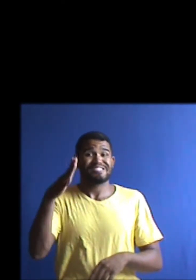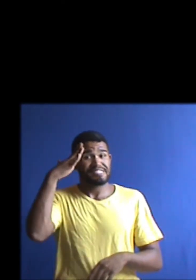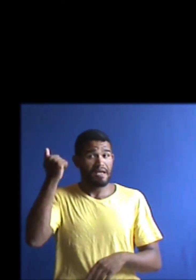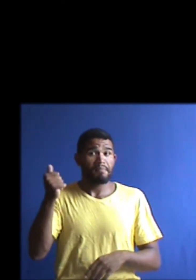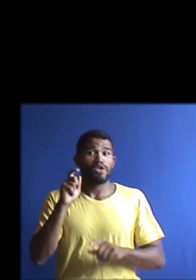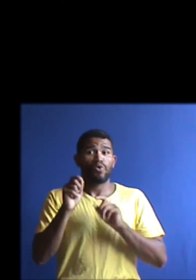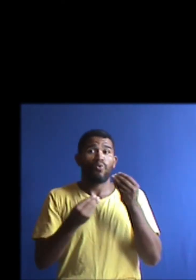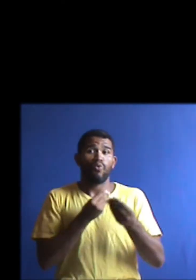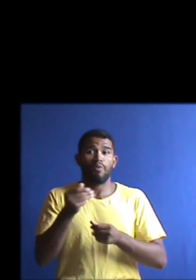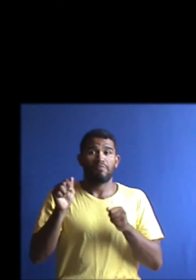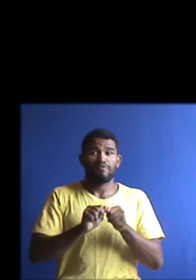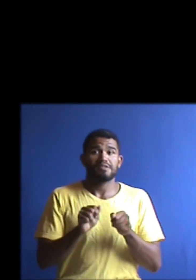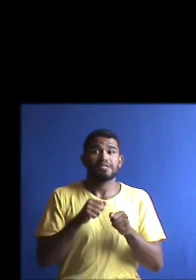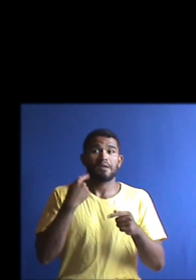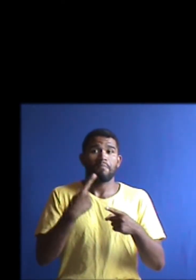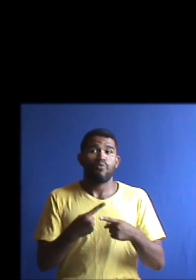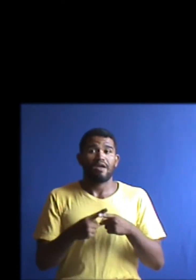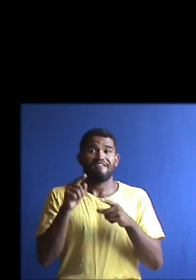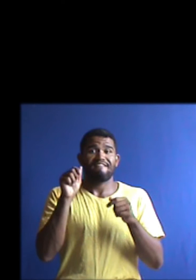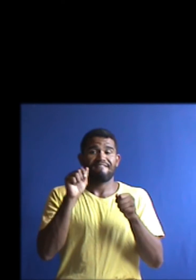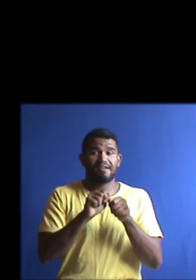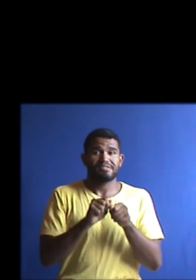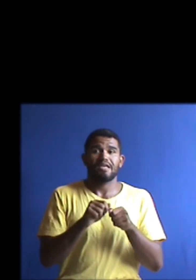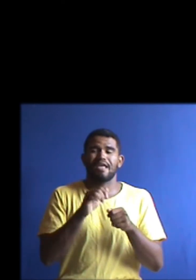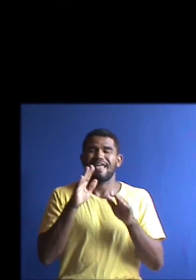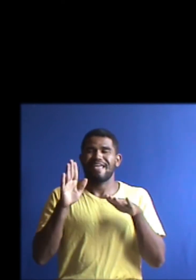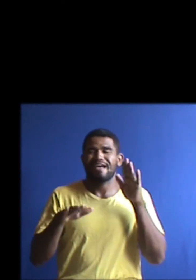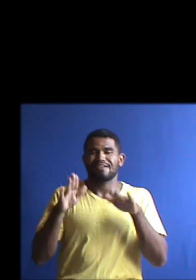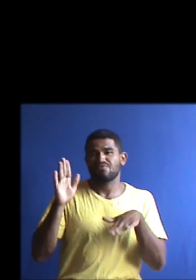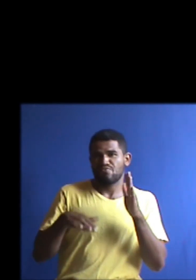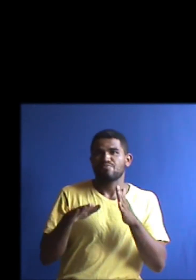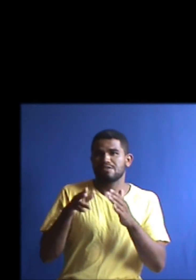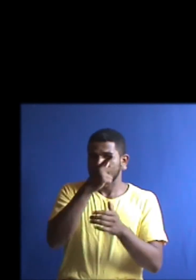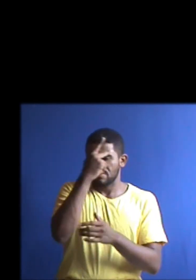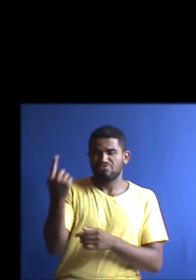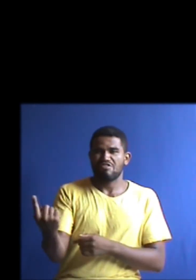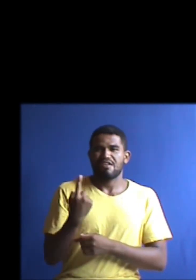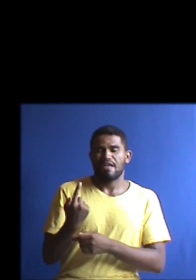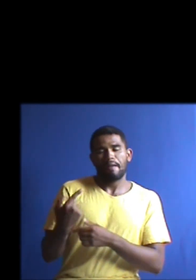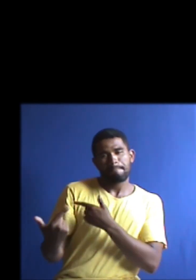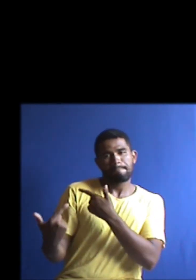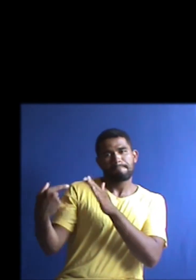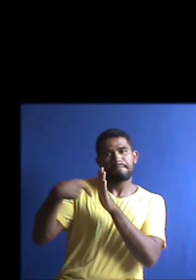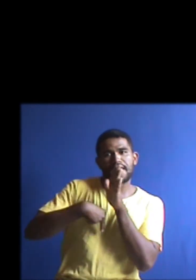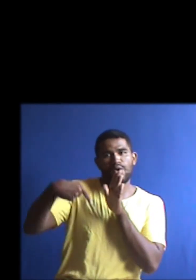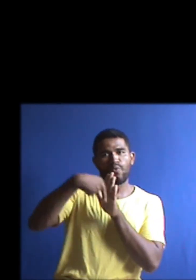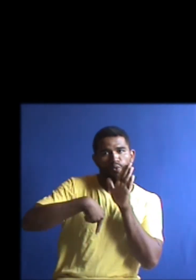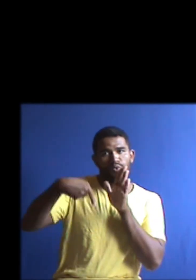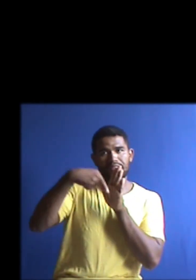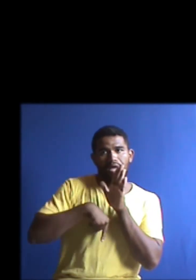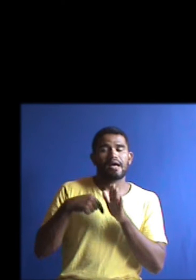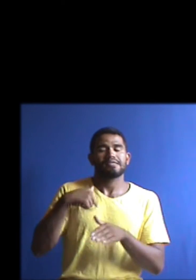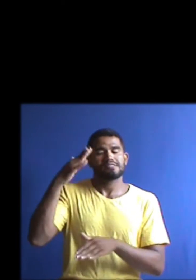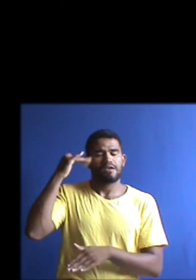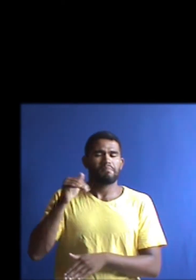está fazendo, o porquê está fazendo, e quando você for confrontado pelo sistema de ensino sobre